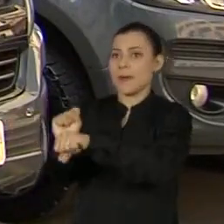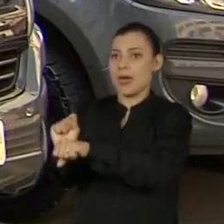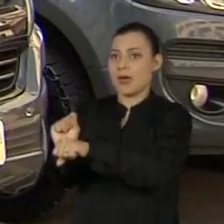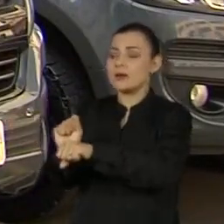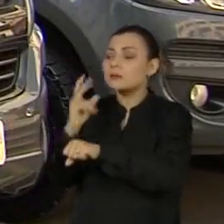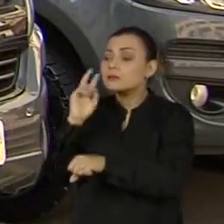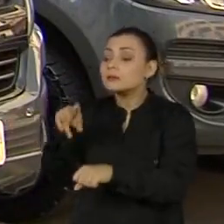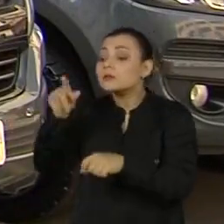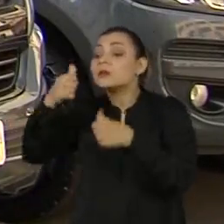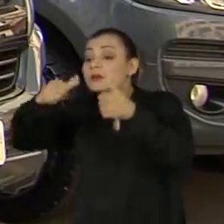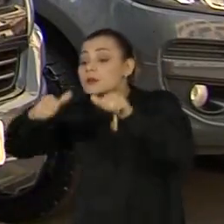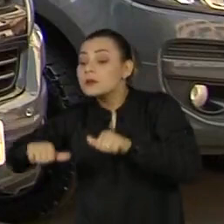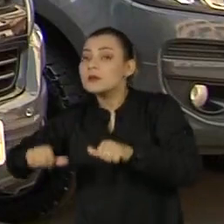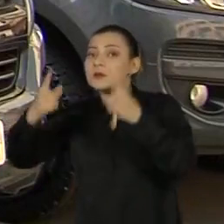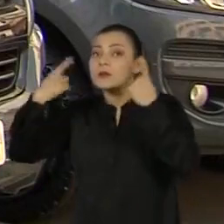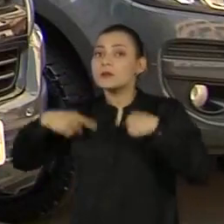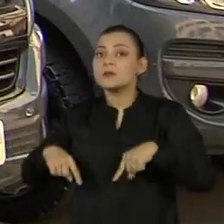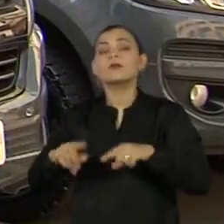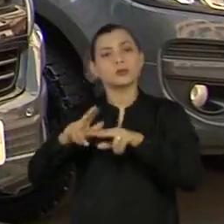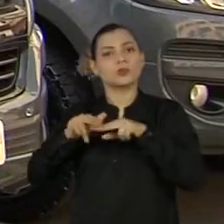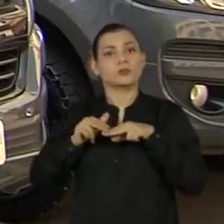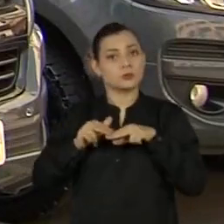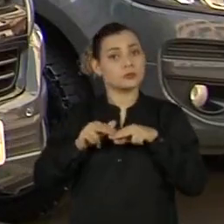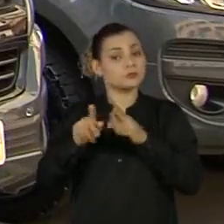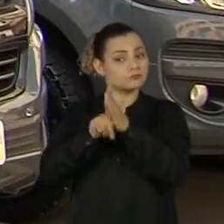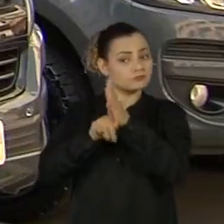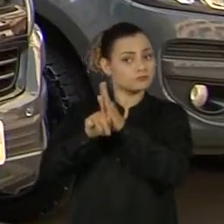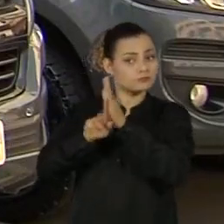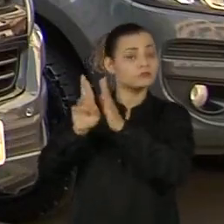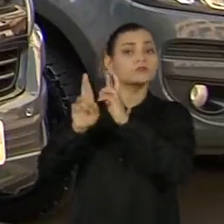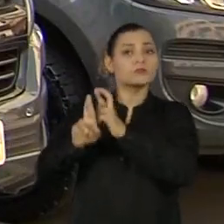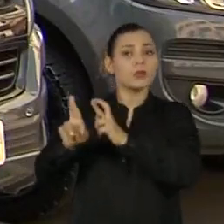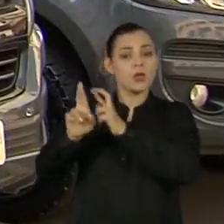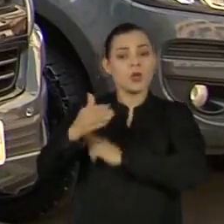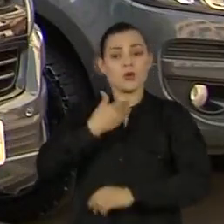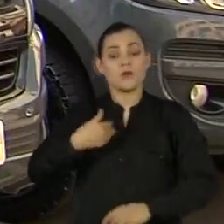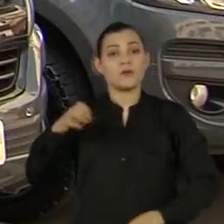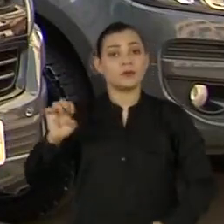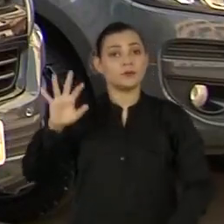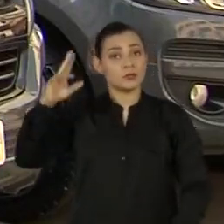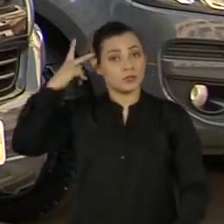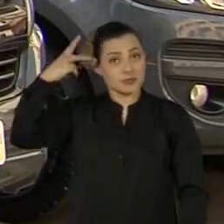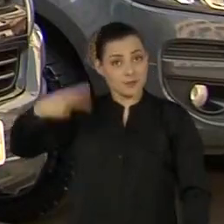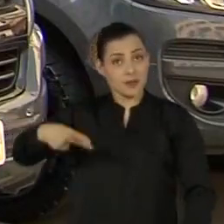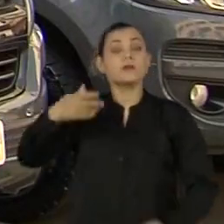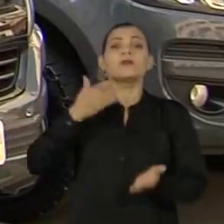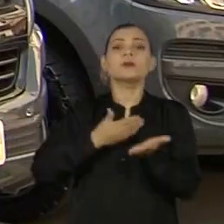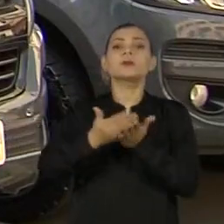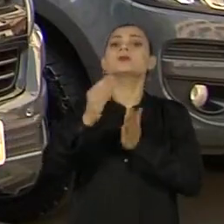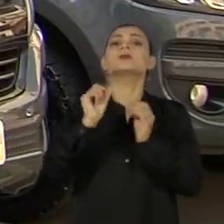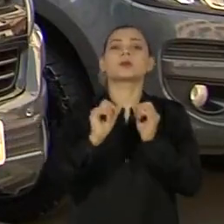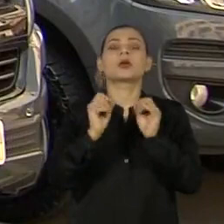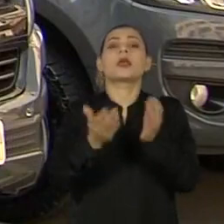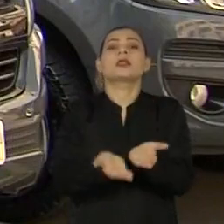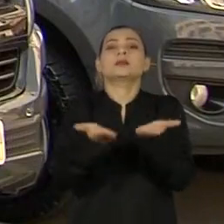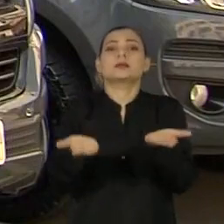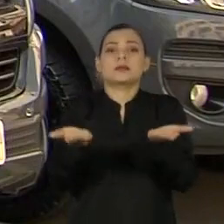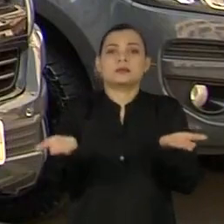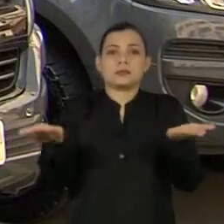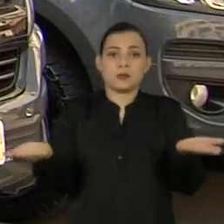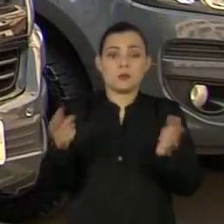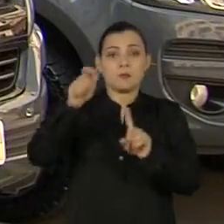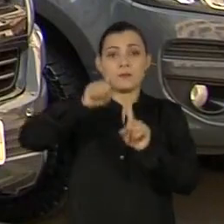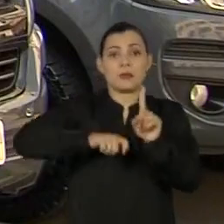as pessoas durante uma operação. Segundo o governo do estado de São Paulo, será aberta uma licitação agora